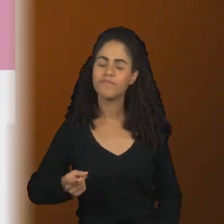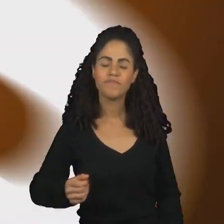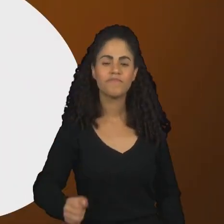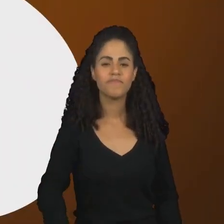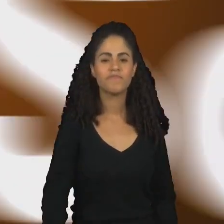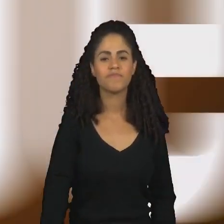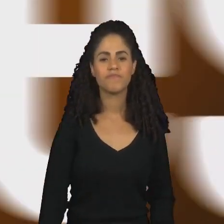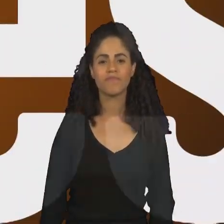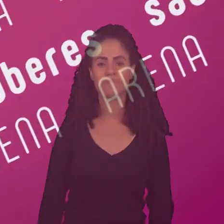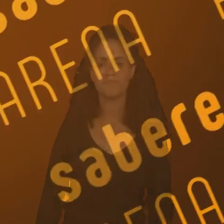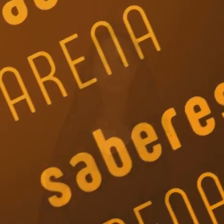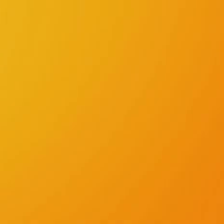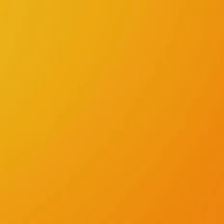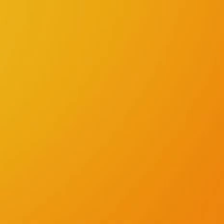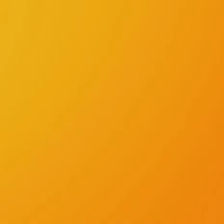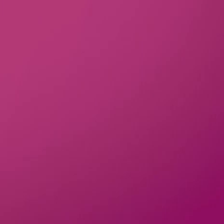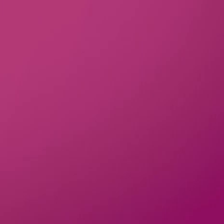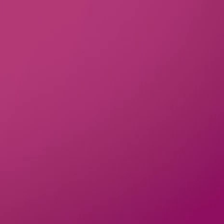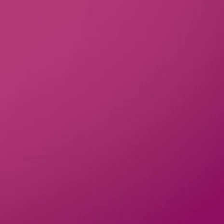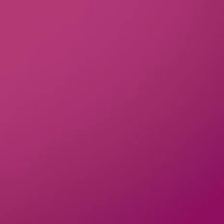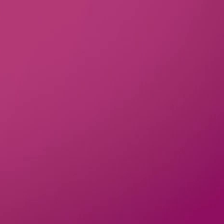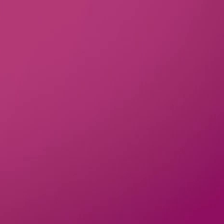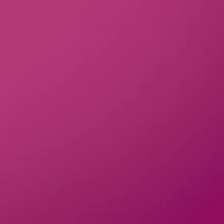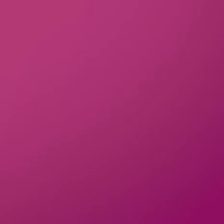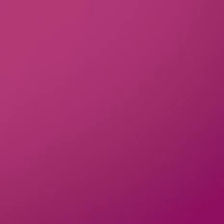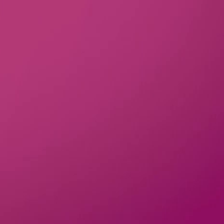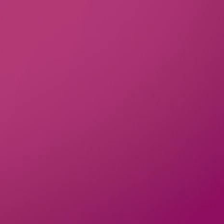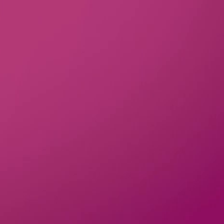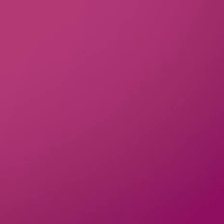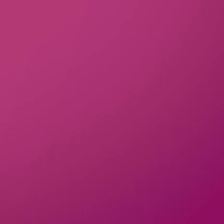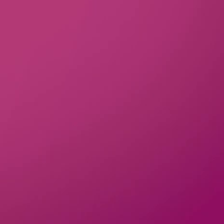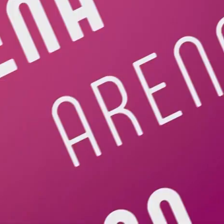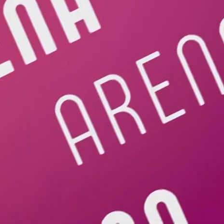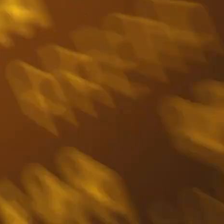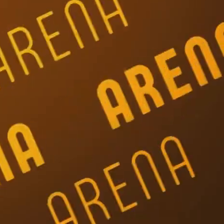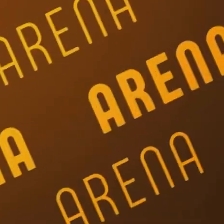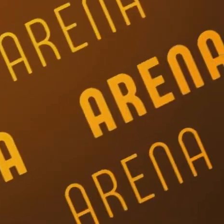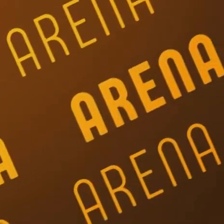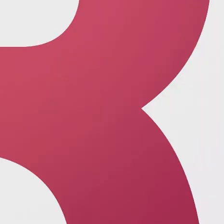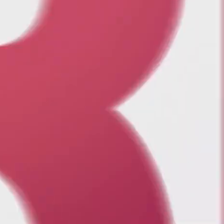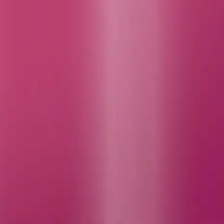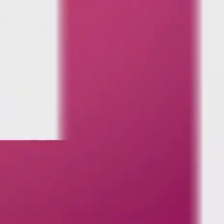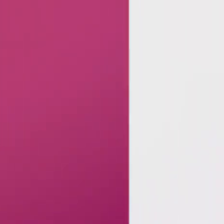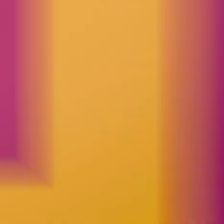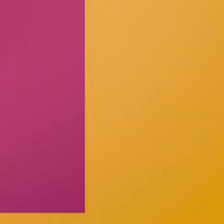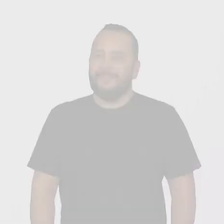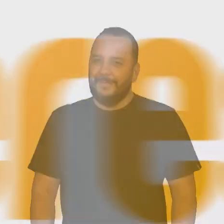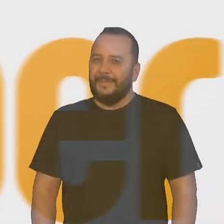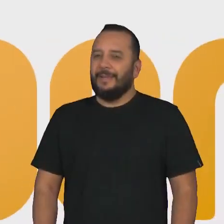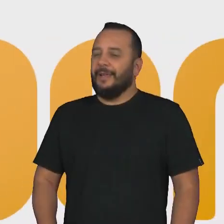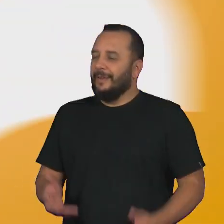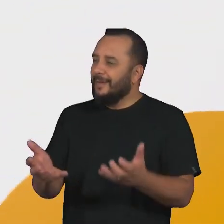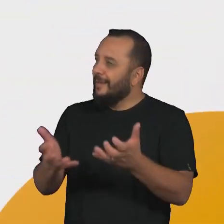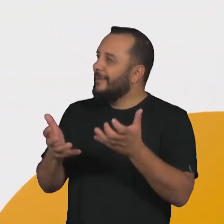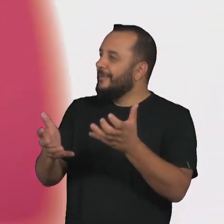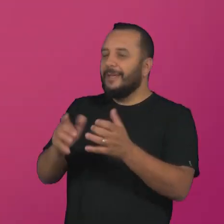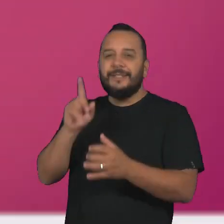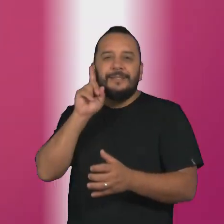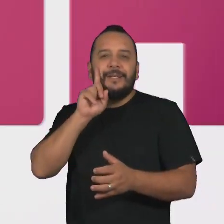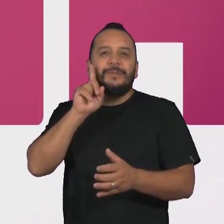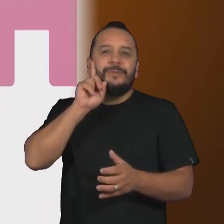Breve é a dor do trovador. Eu quero ver o tio Sam tocar pandeiro para o